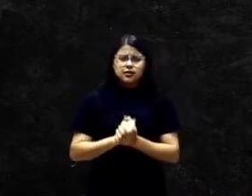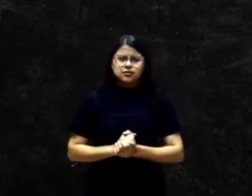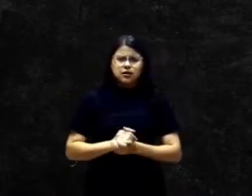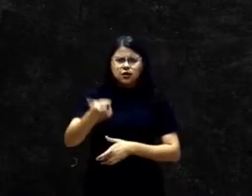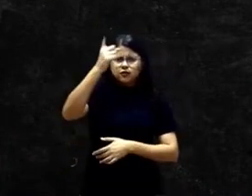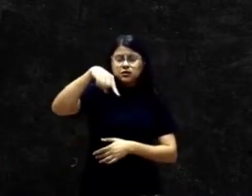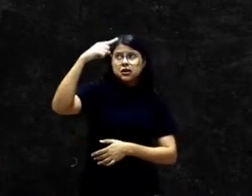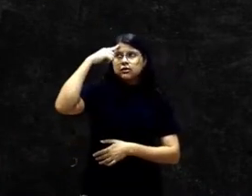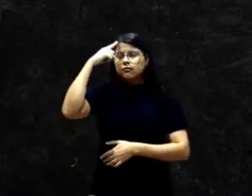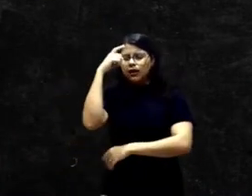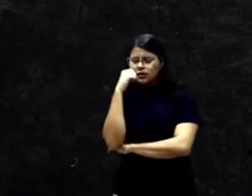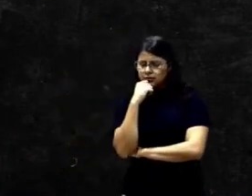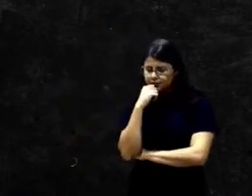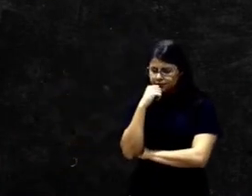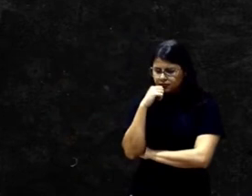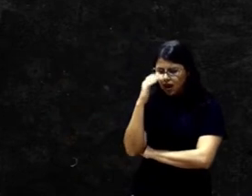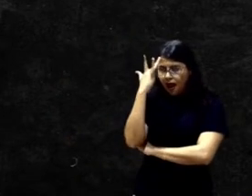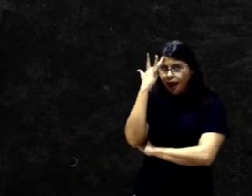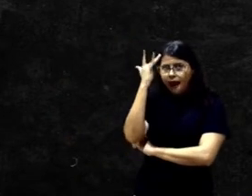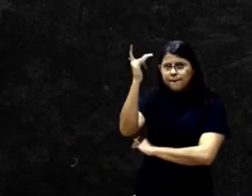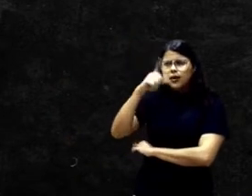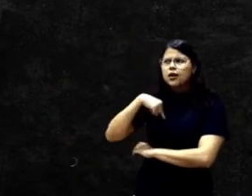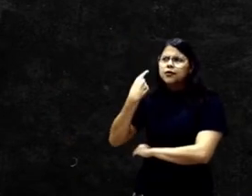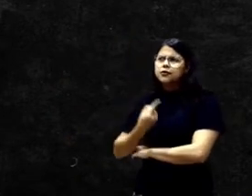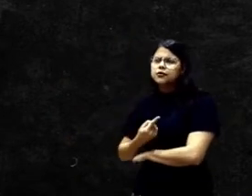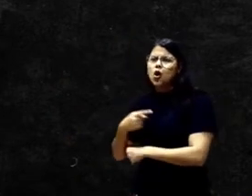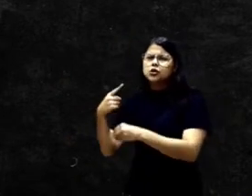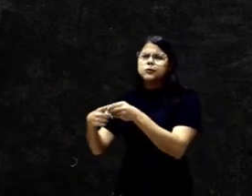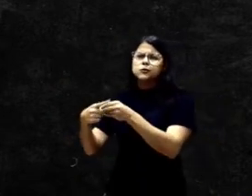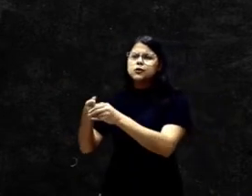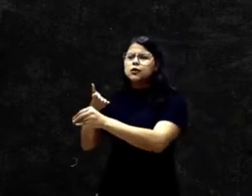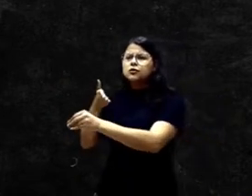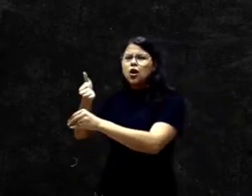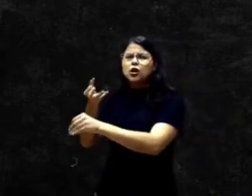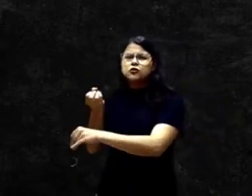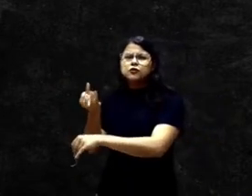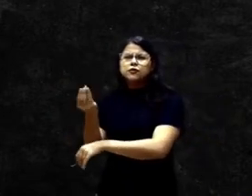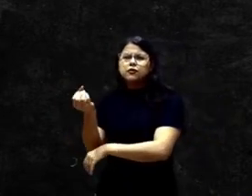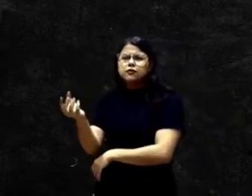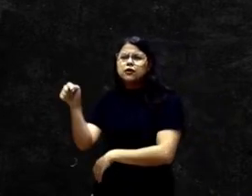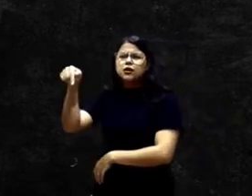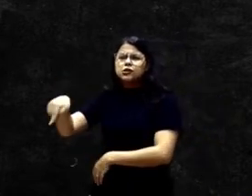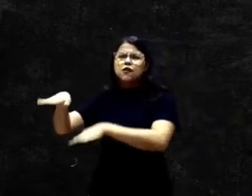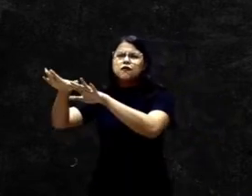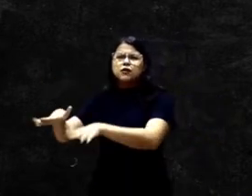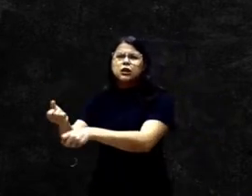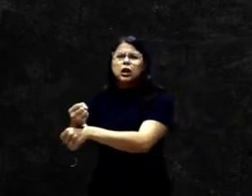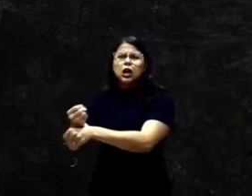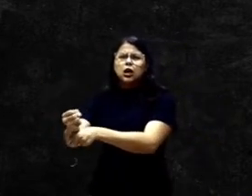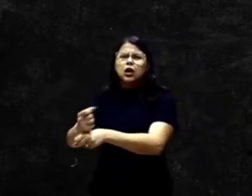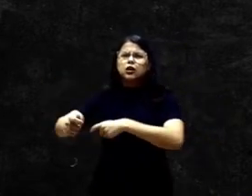amanhã, nós iremos para a cidade tal, lá vamos passar um ano, lá vamos fazer